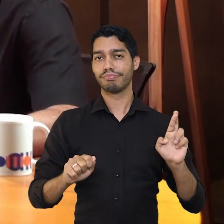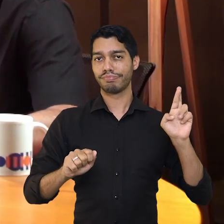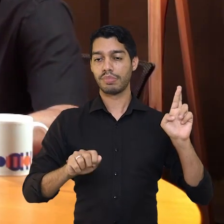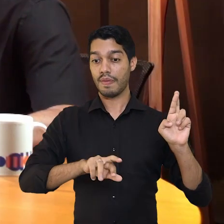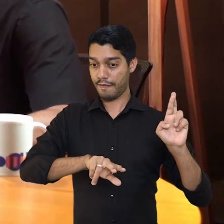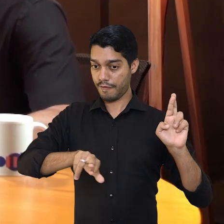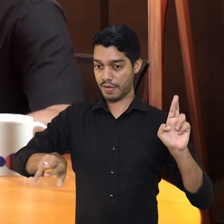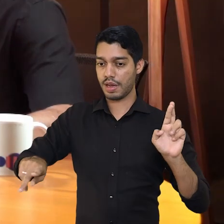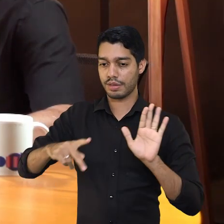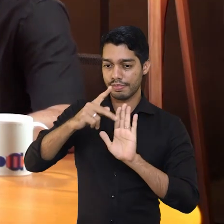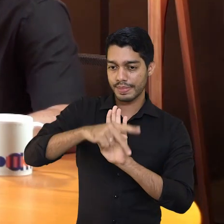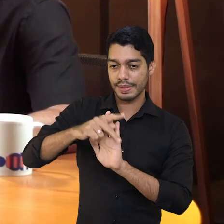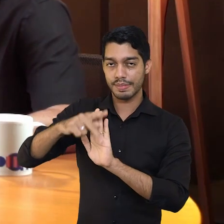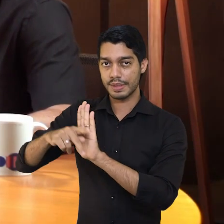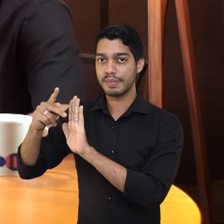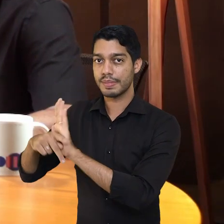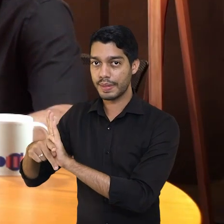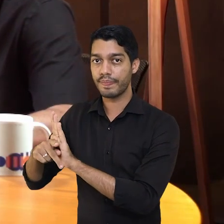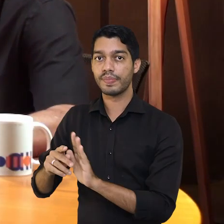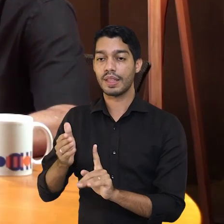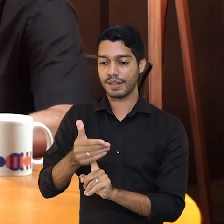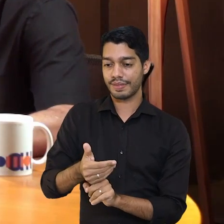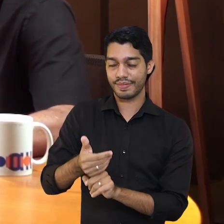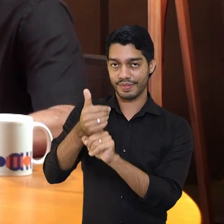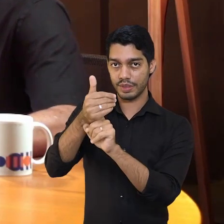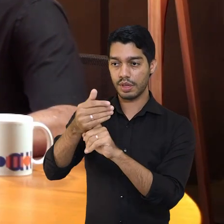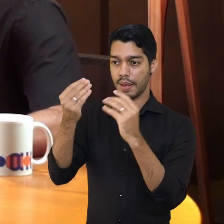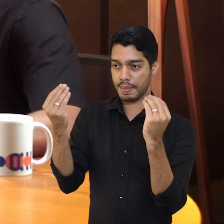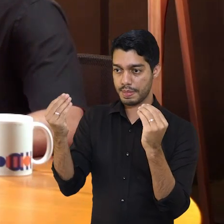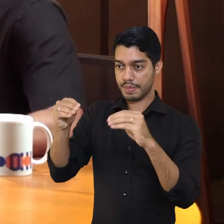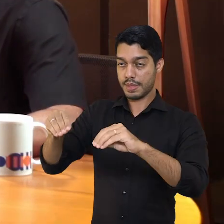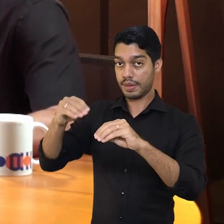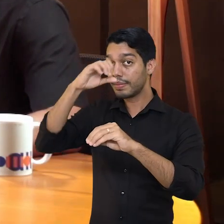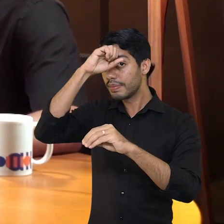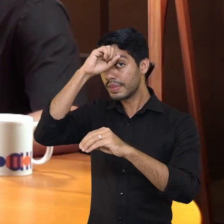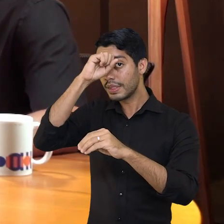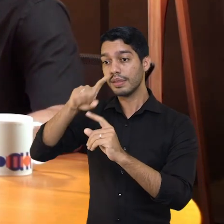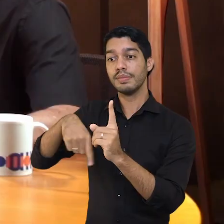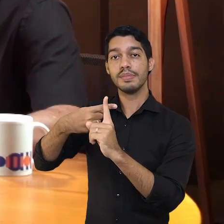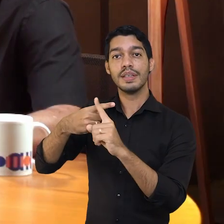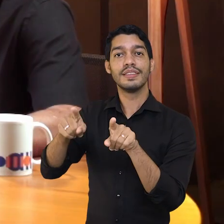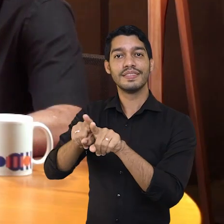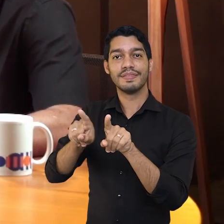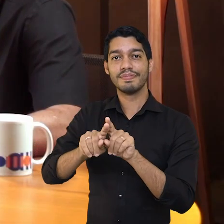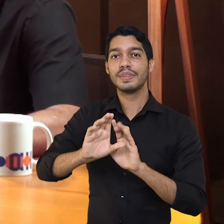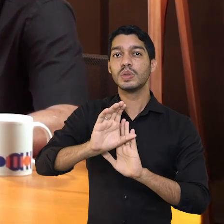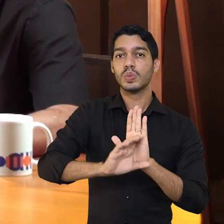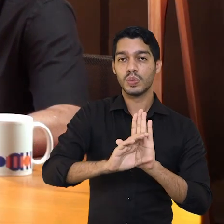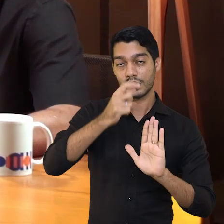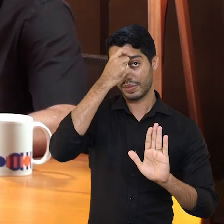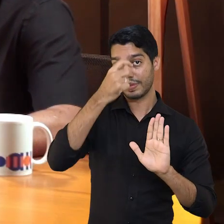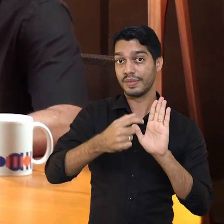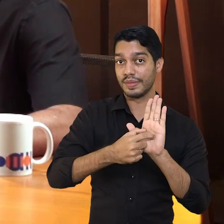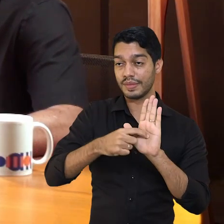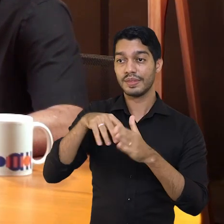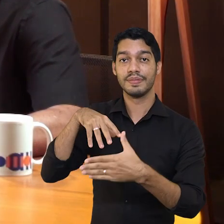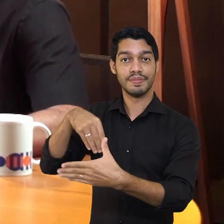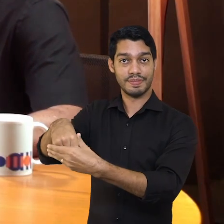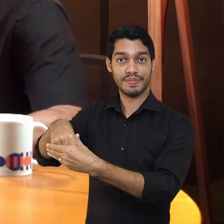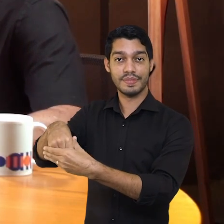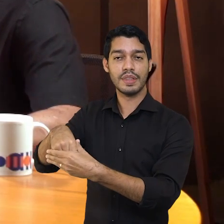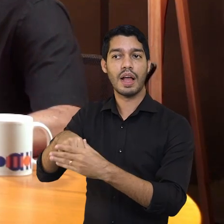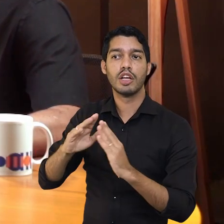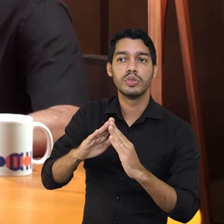várias iniciativas voltadas para a integração de tecnologia e aprendizagem, incluindo a implementação do currículo de inteligência